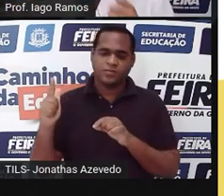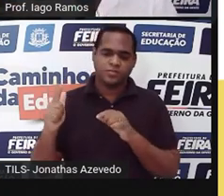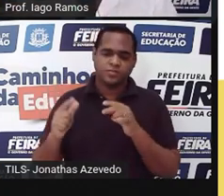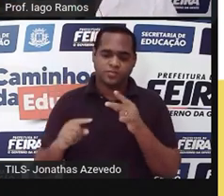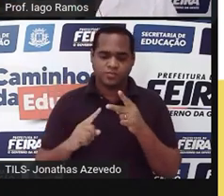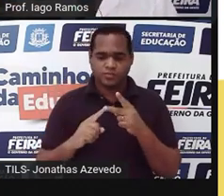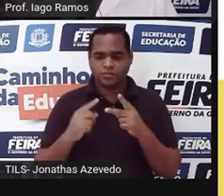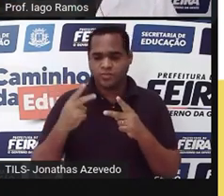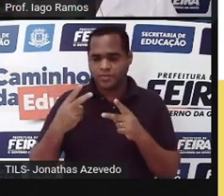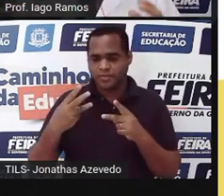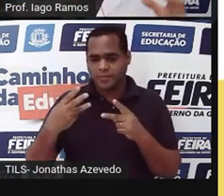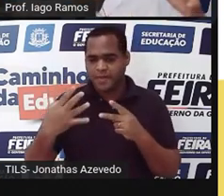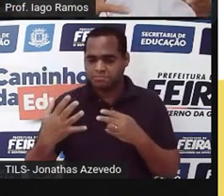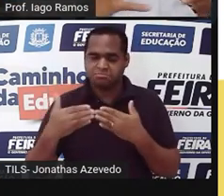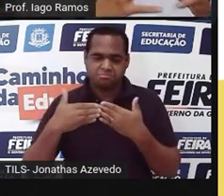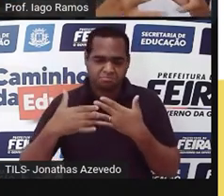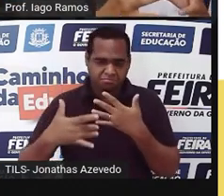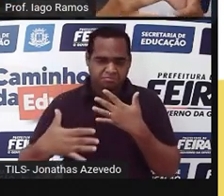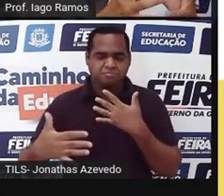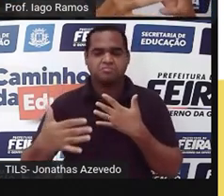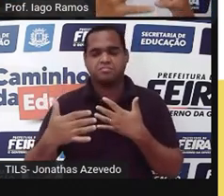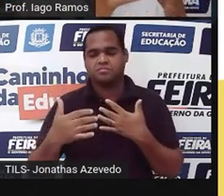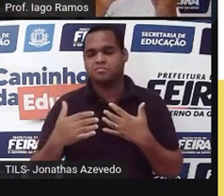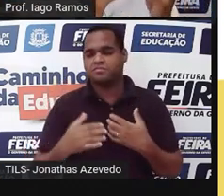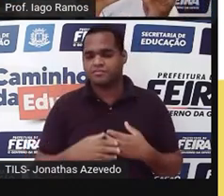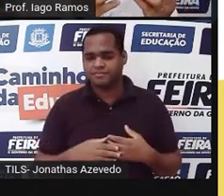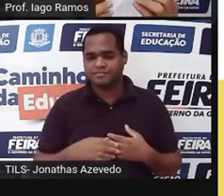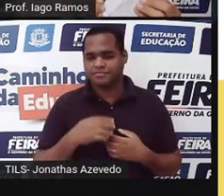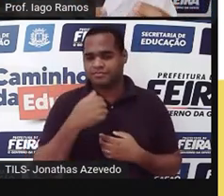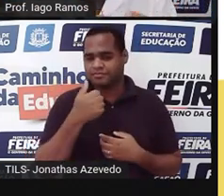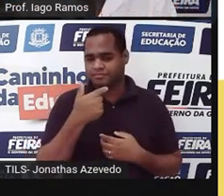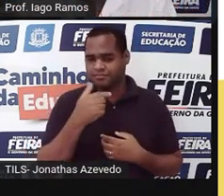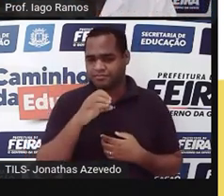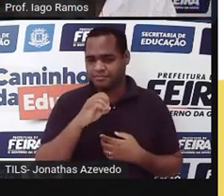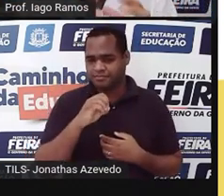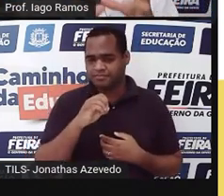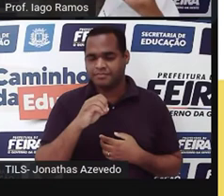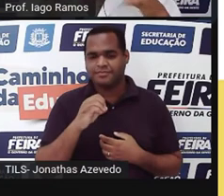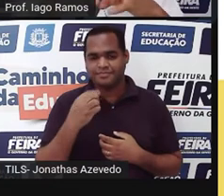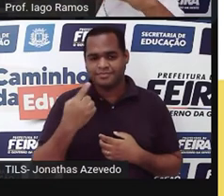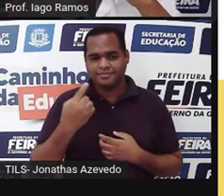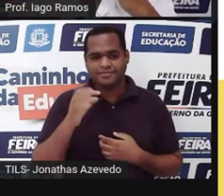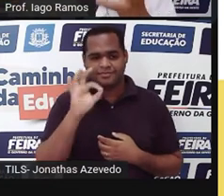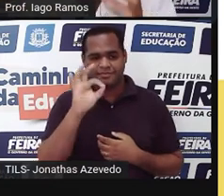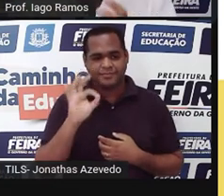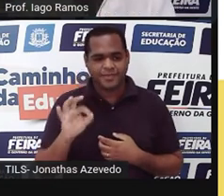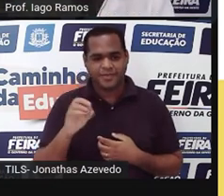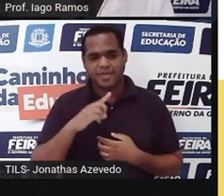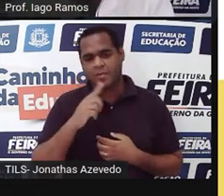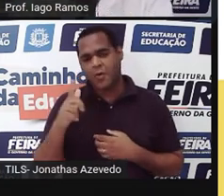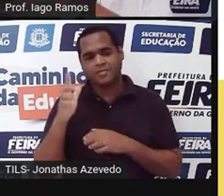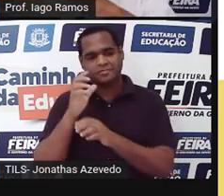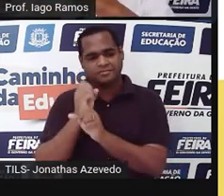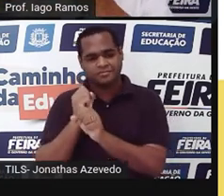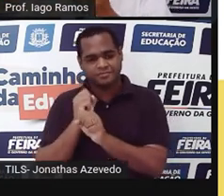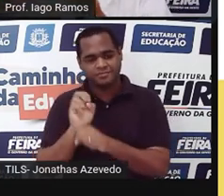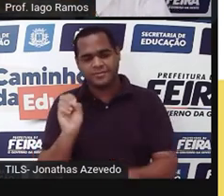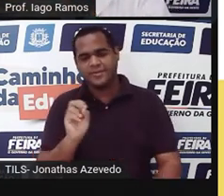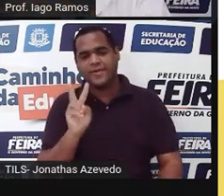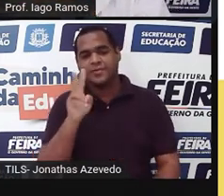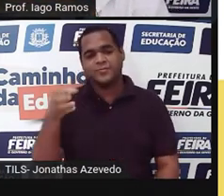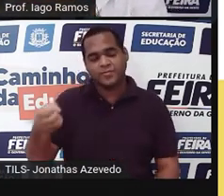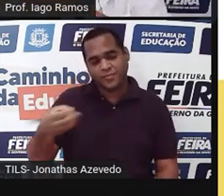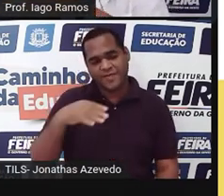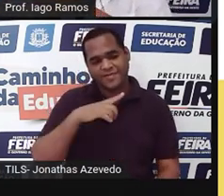Então veja que a gente calculou uma porcentagem de 120 depois de um valor desse